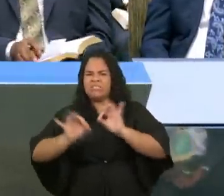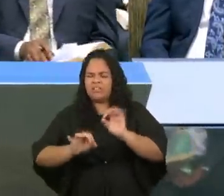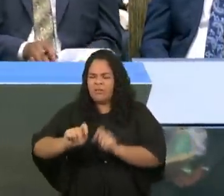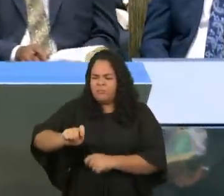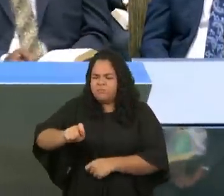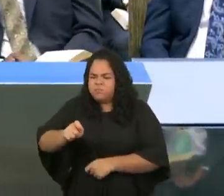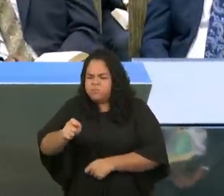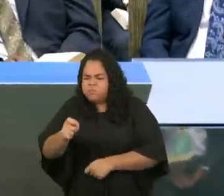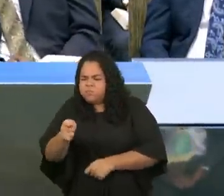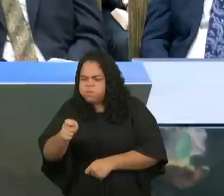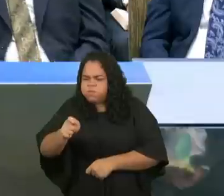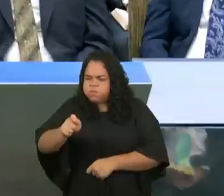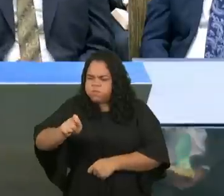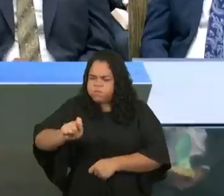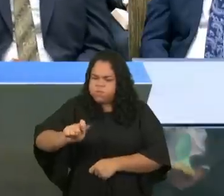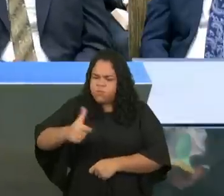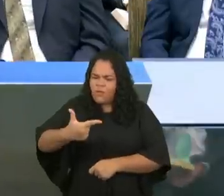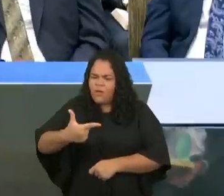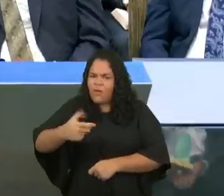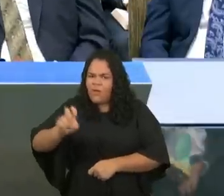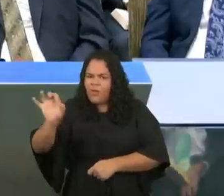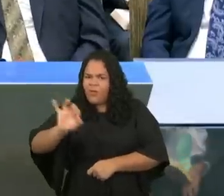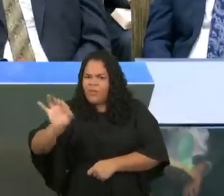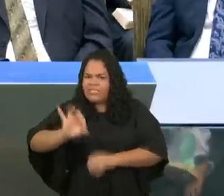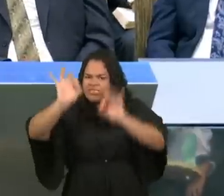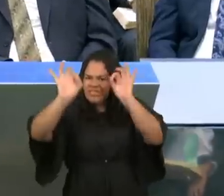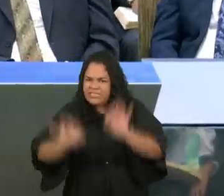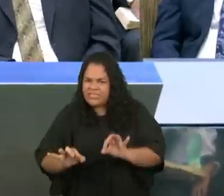Queimadas. É que eu já tinha perguntado a meu pastor antes, viu?